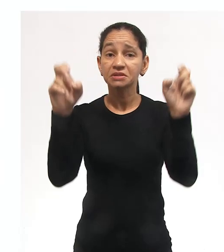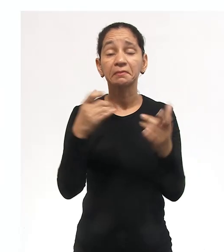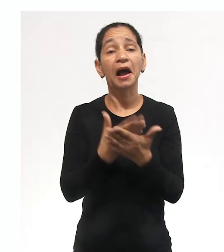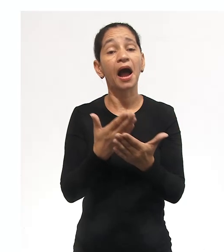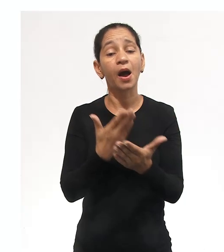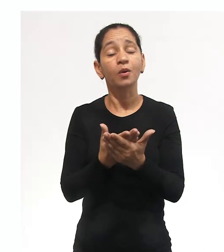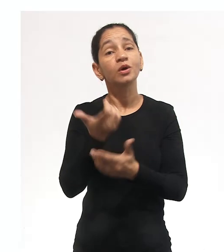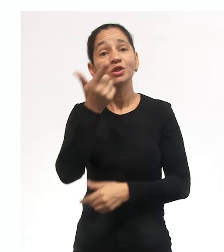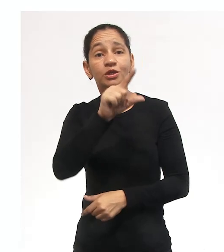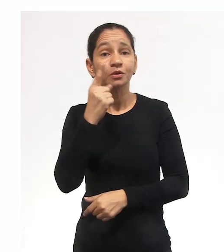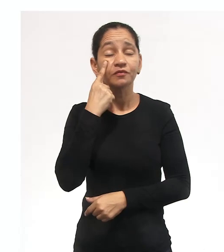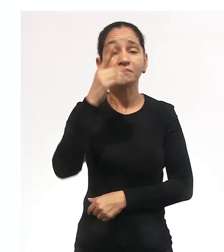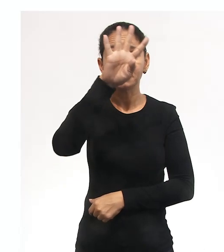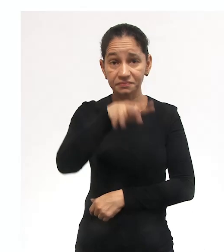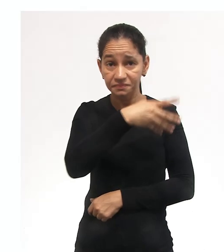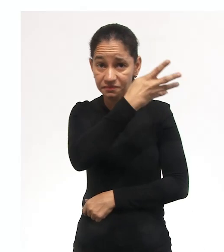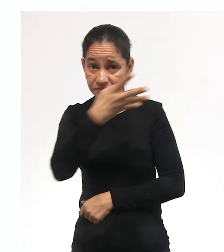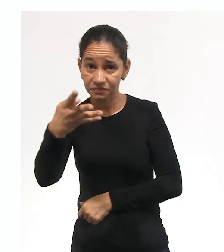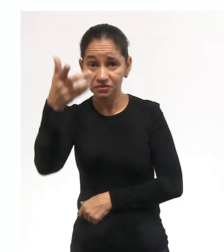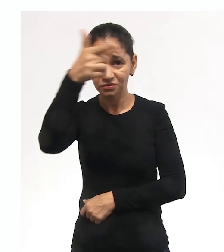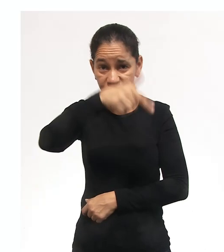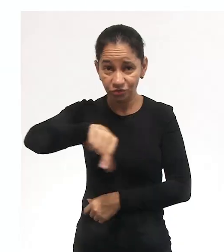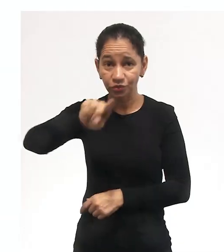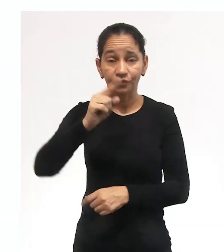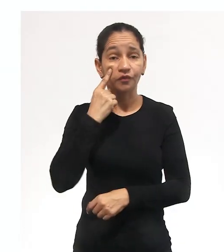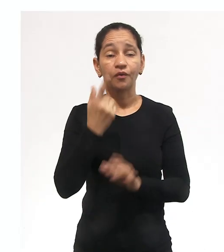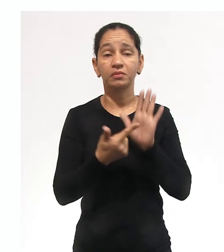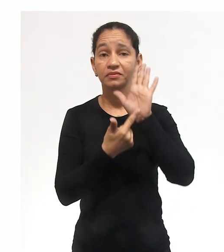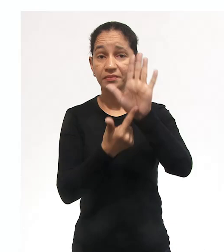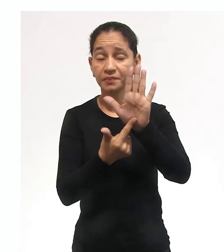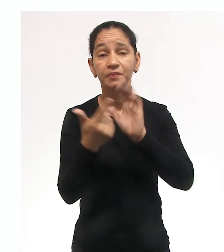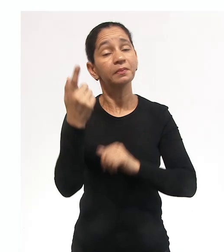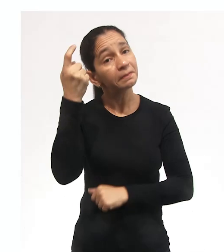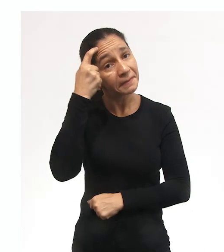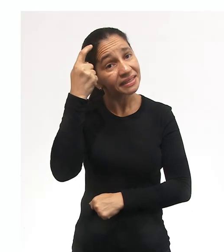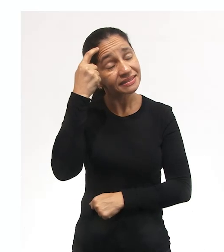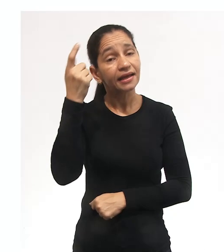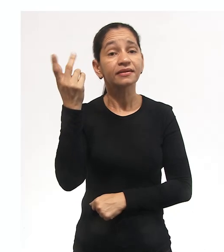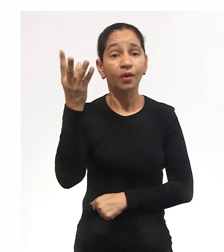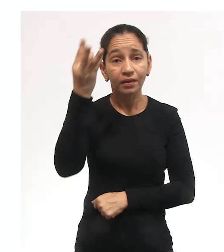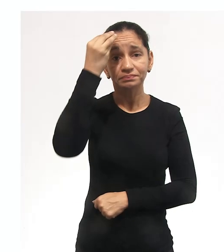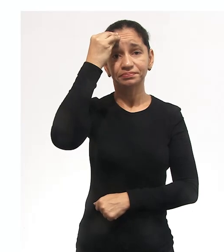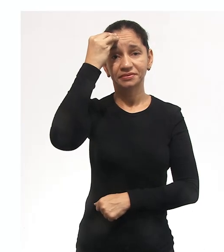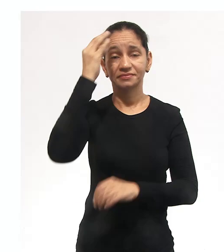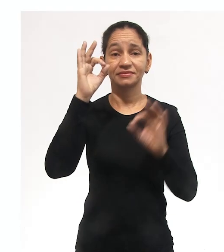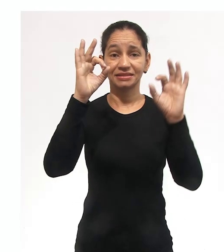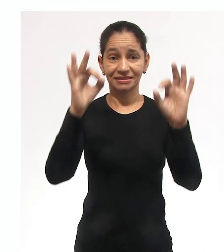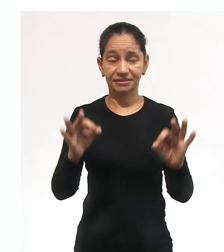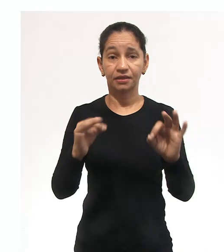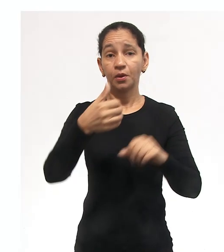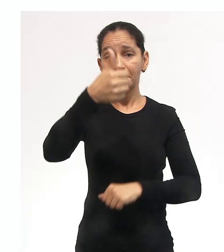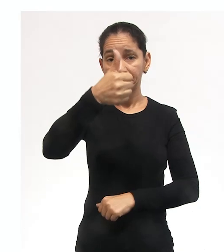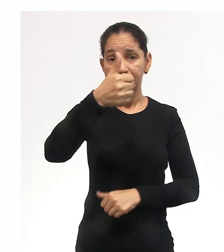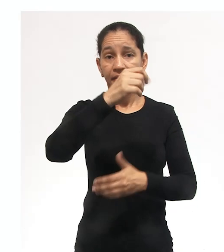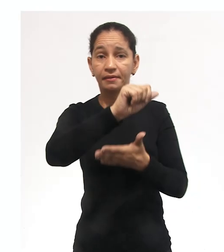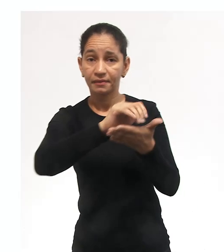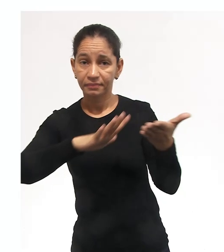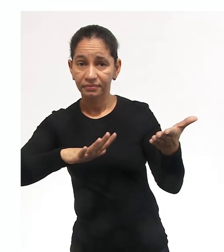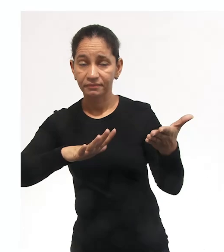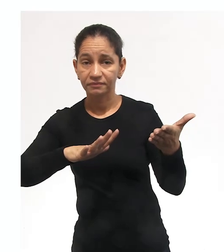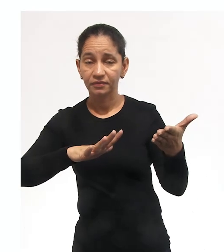estipulados. Aqui, novamente, eu recupero o cronograma, só para vocês terem uma ideia, tá? A primeira